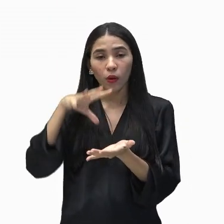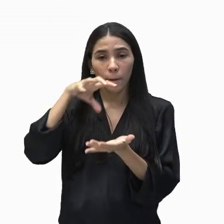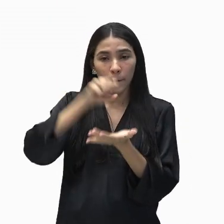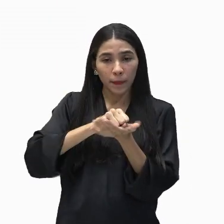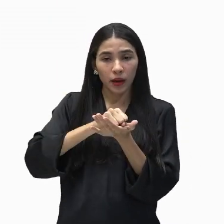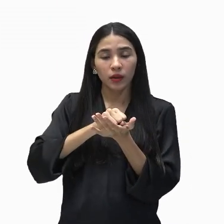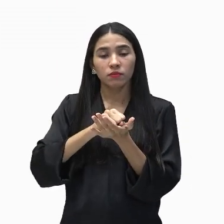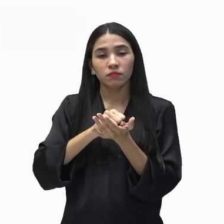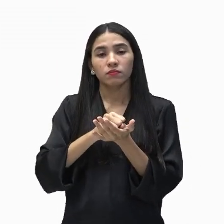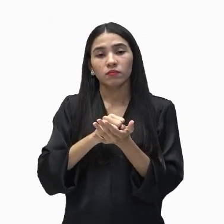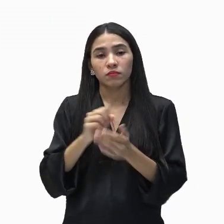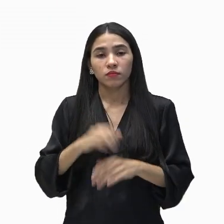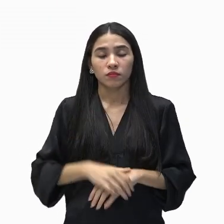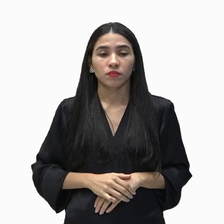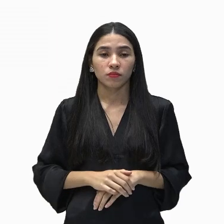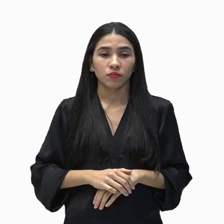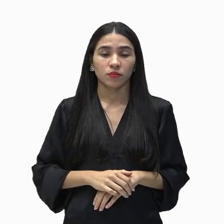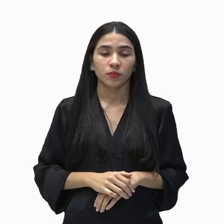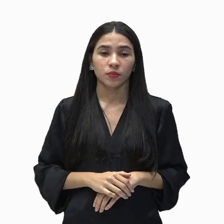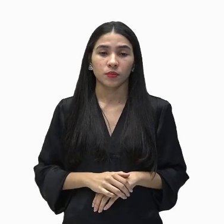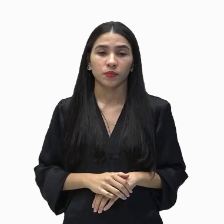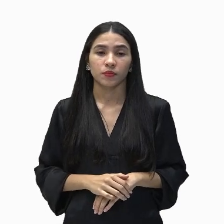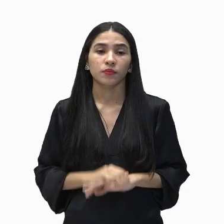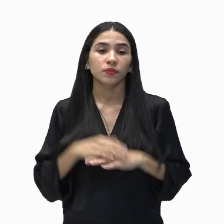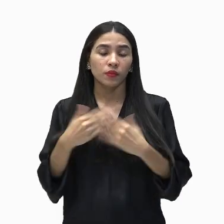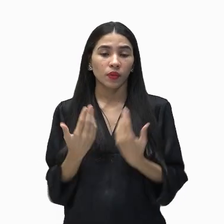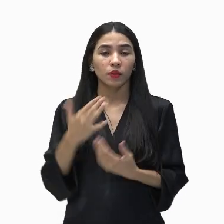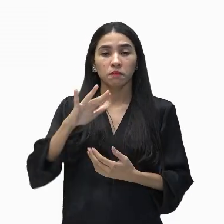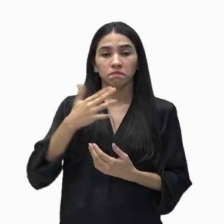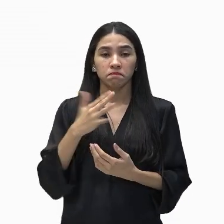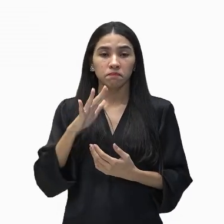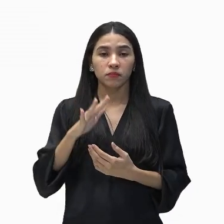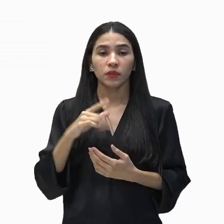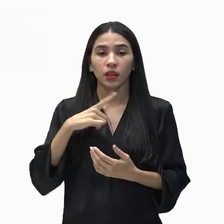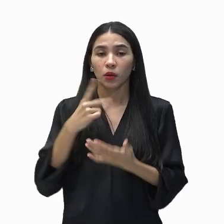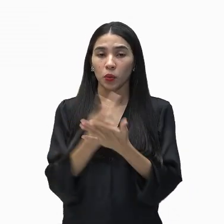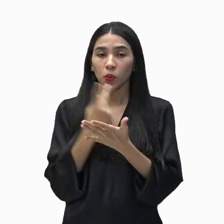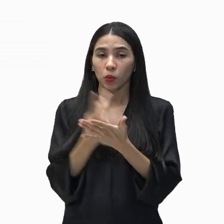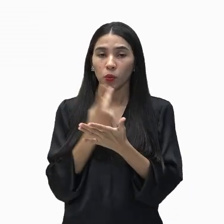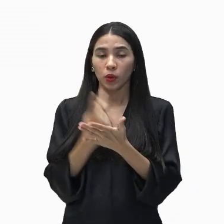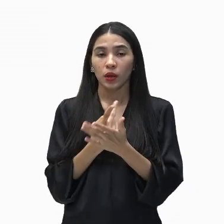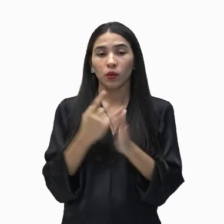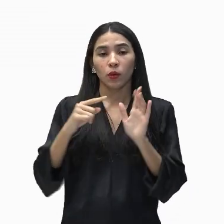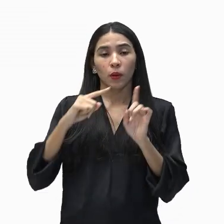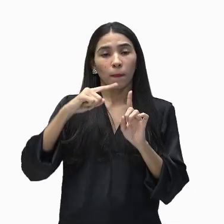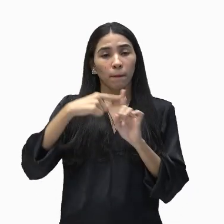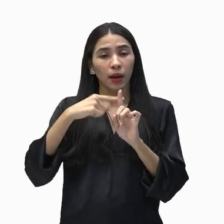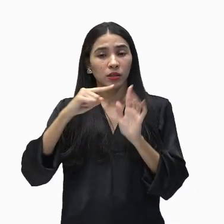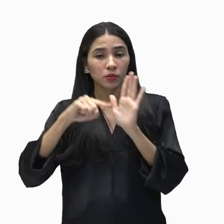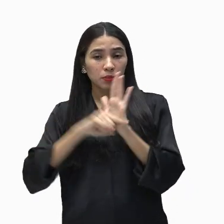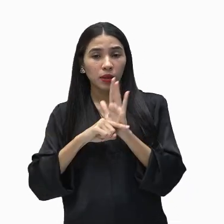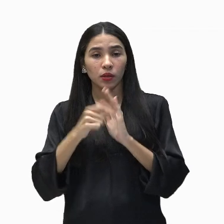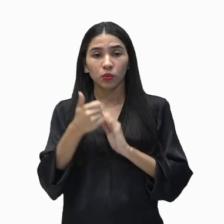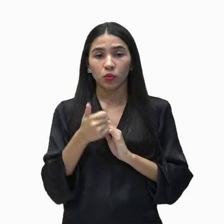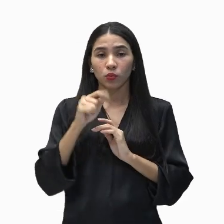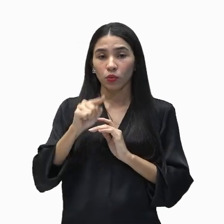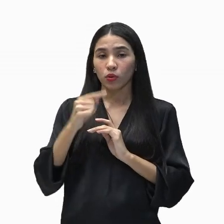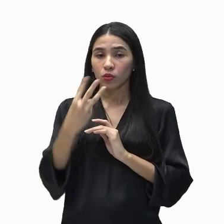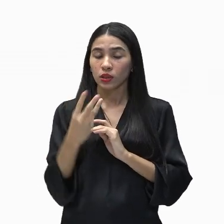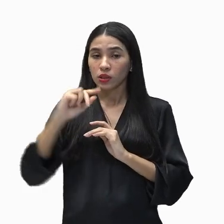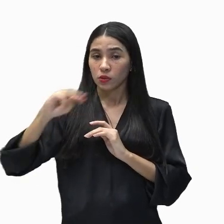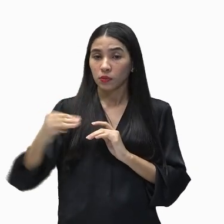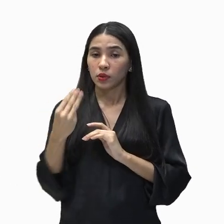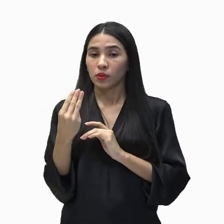nem todos foram identificados. E essa estimativa ela tem um erro aí para mais, para menos de 1,3 milhões.